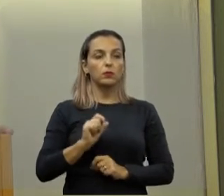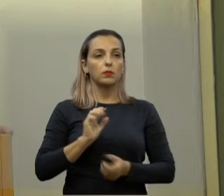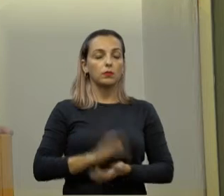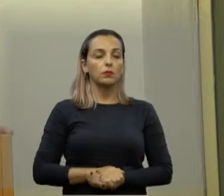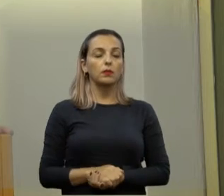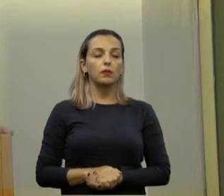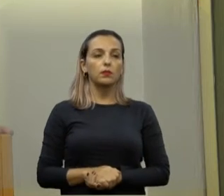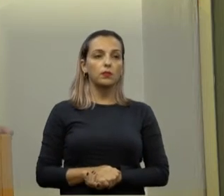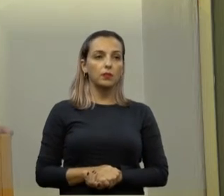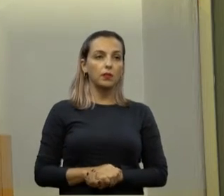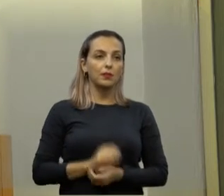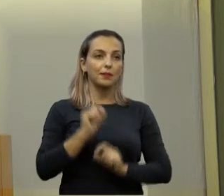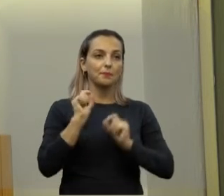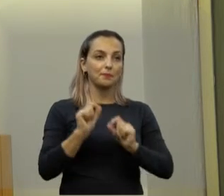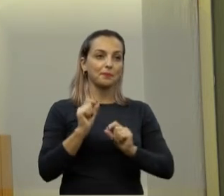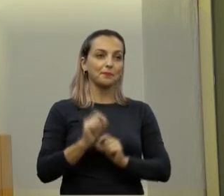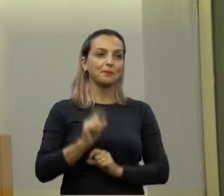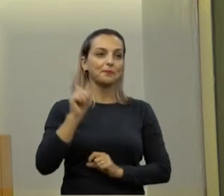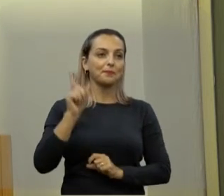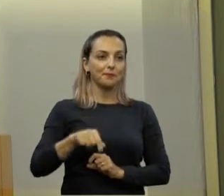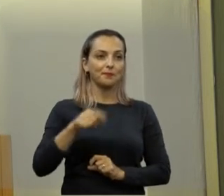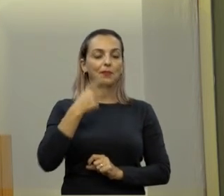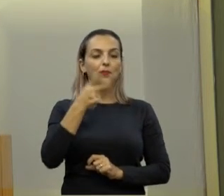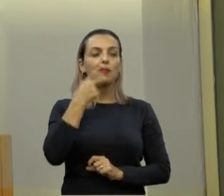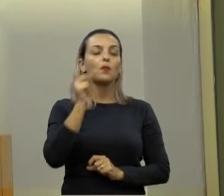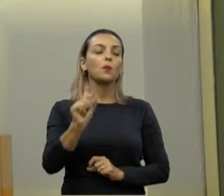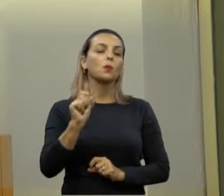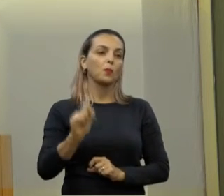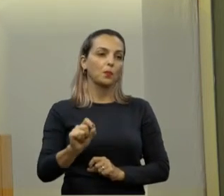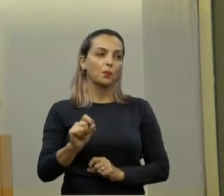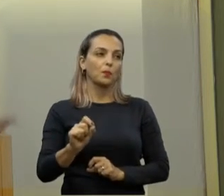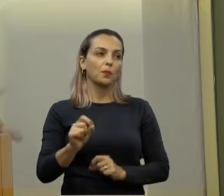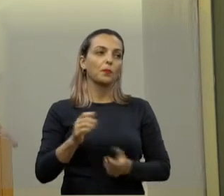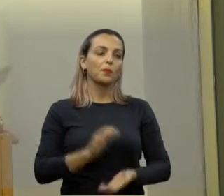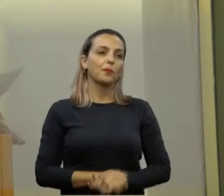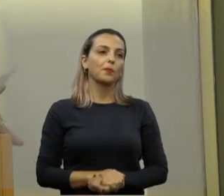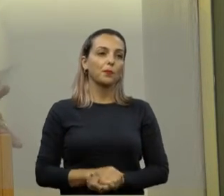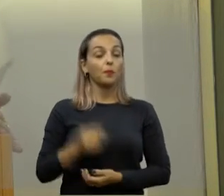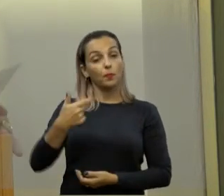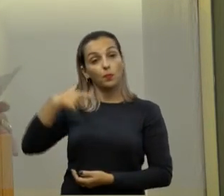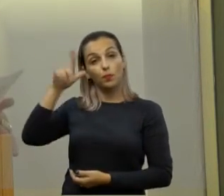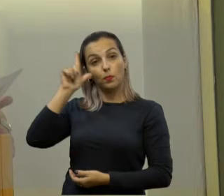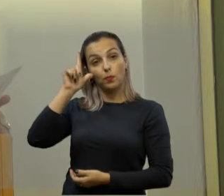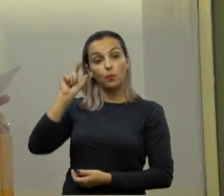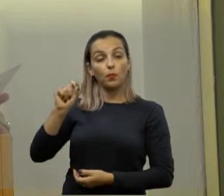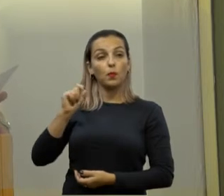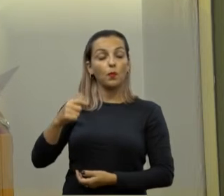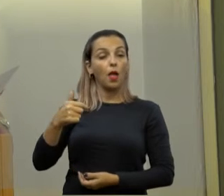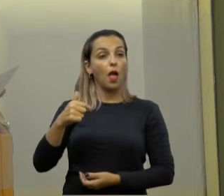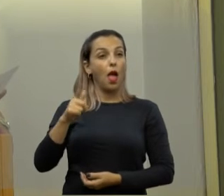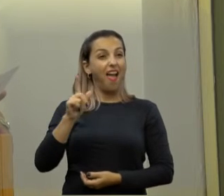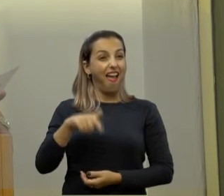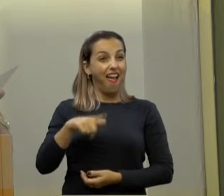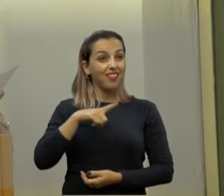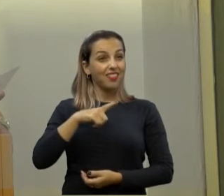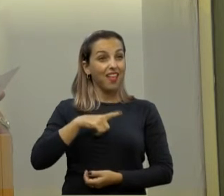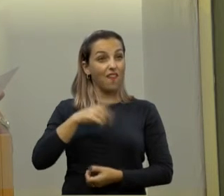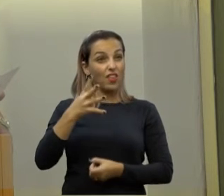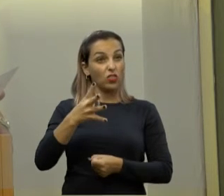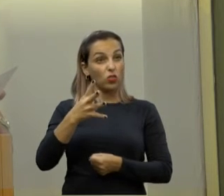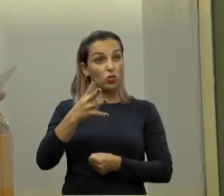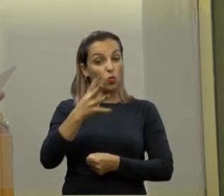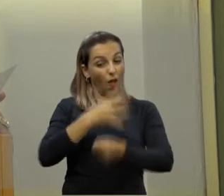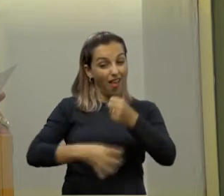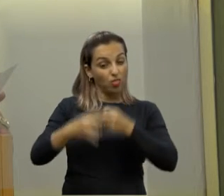também gostaria também de falar e deixar aqui ontem Infelizmente foi foi fizeram quatro